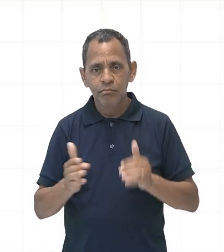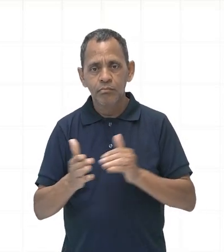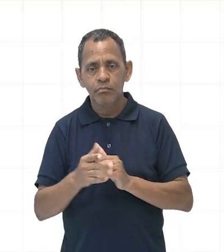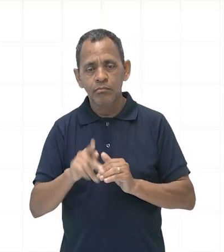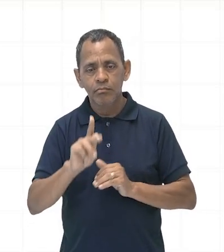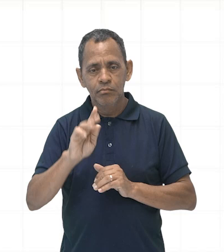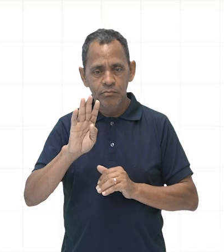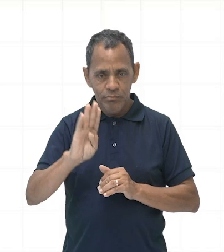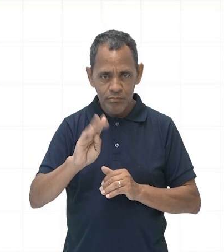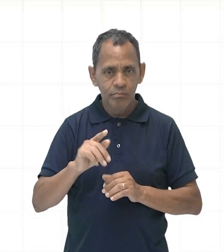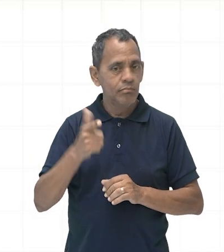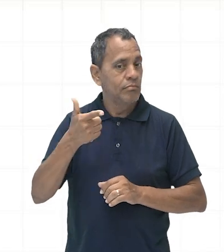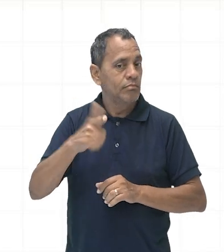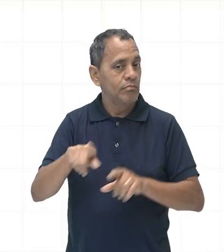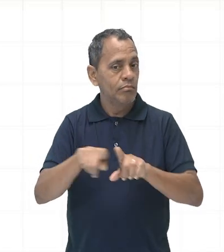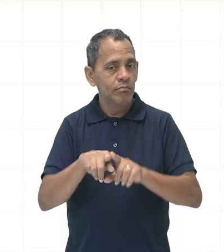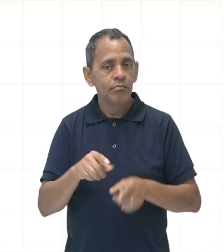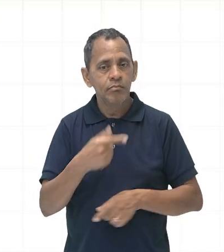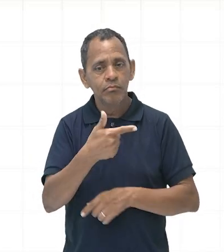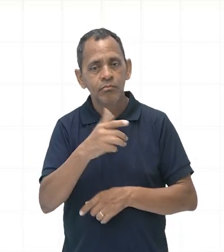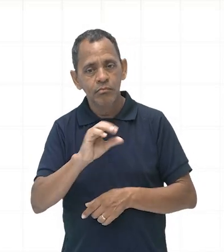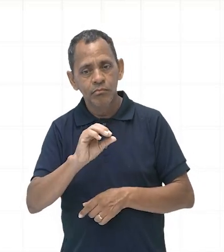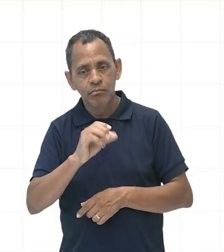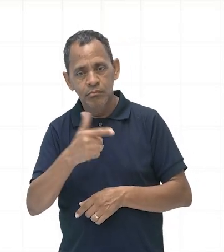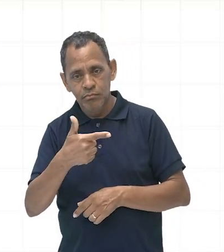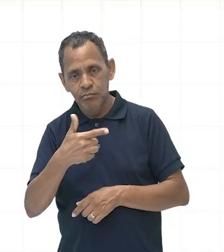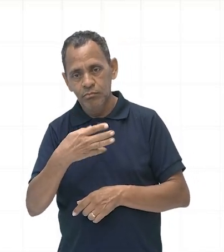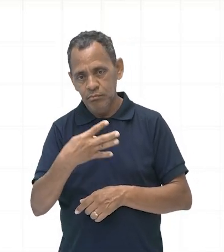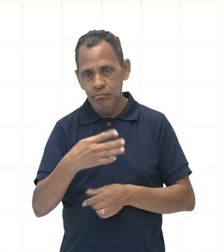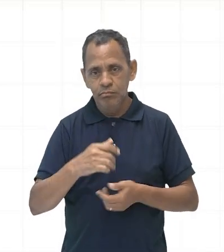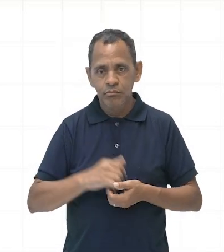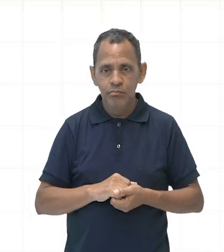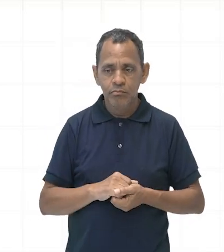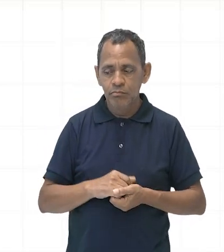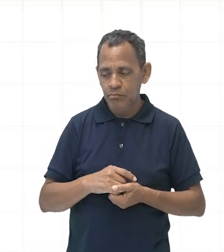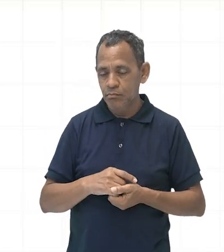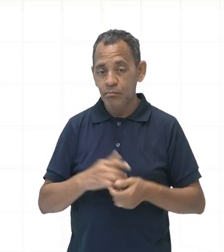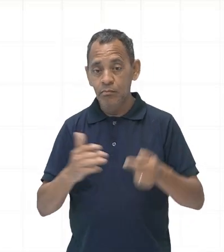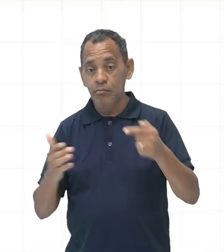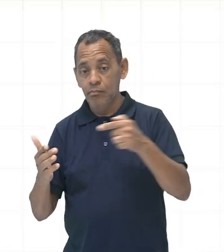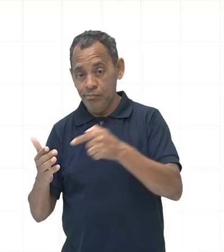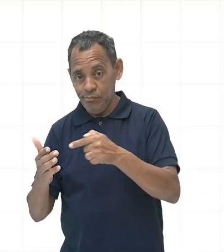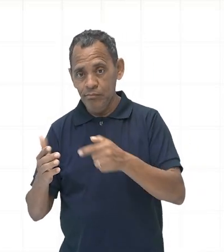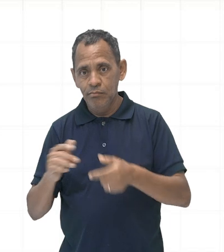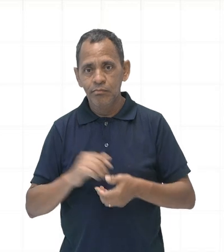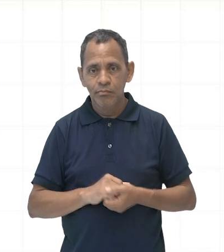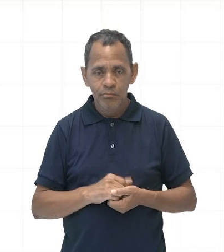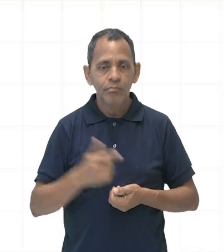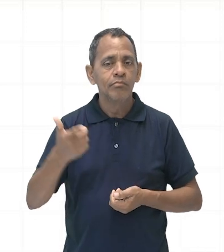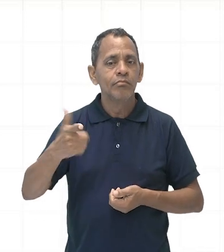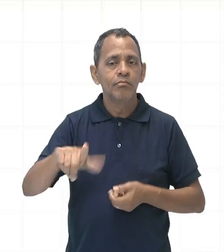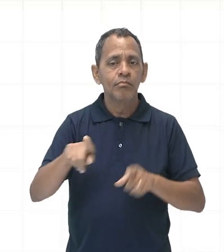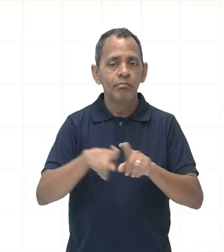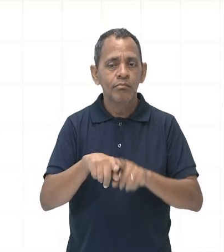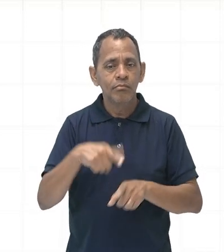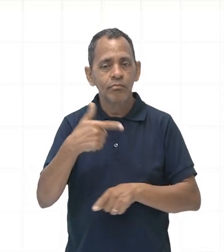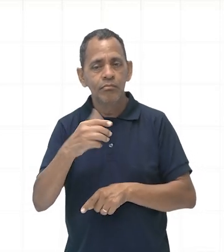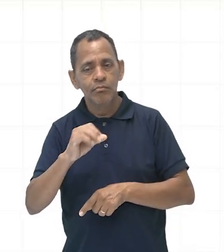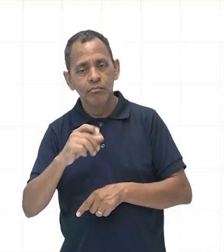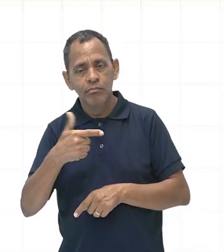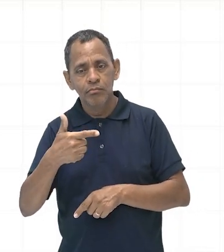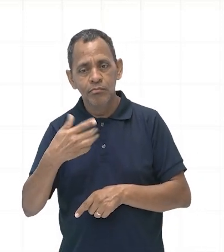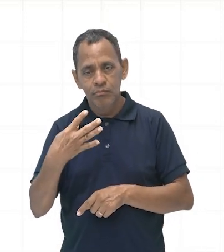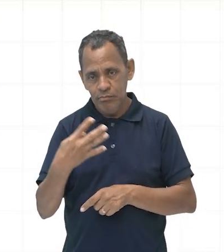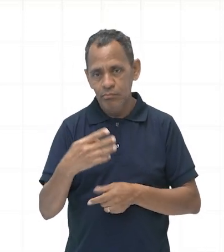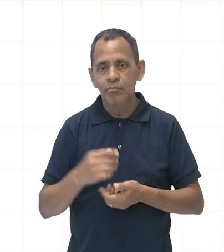kilobyte, novamente, 1024. E para chegar em byte, de novo por 1024. Então,